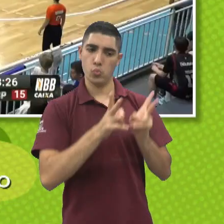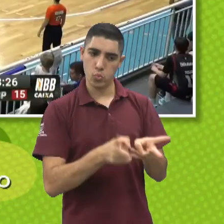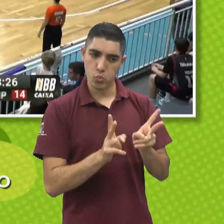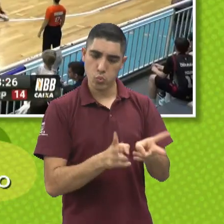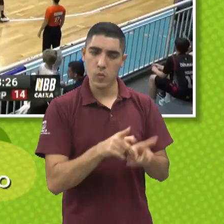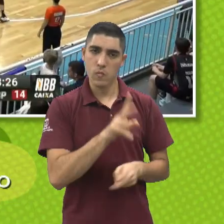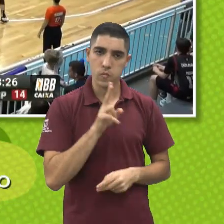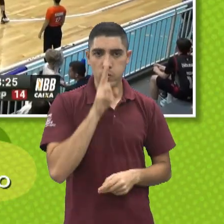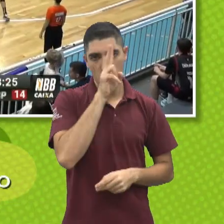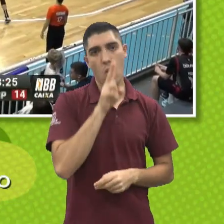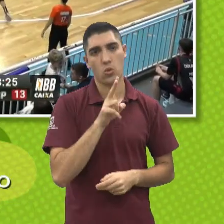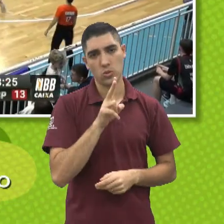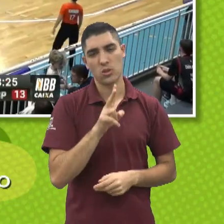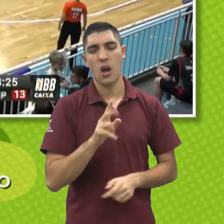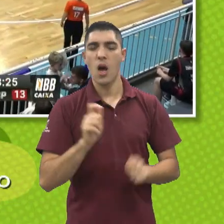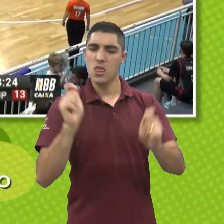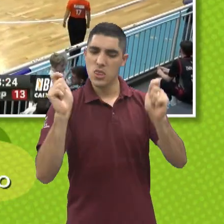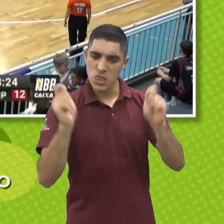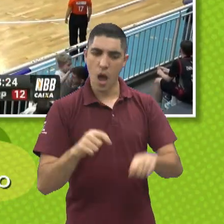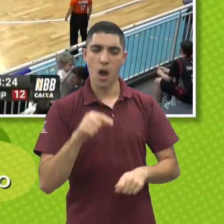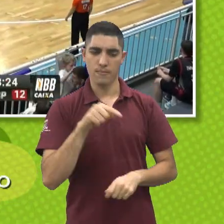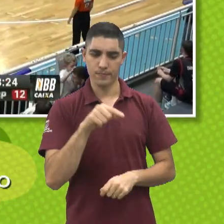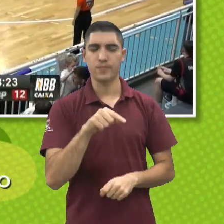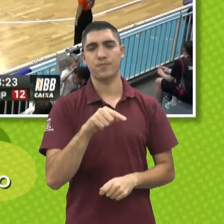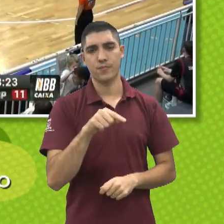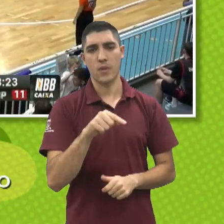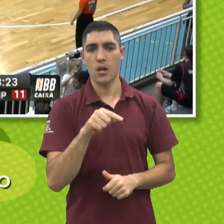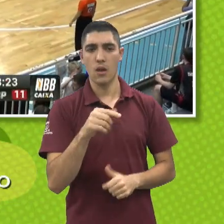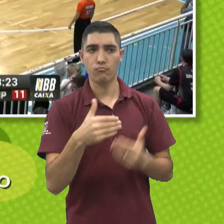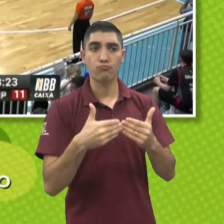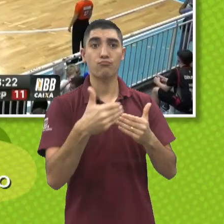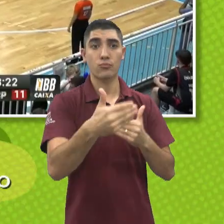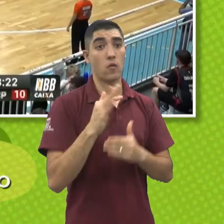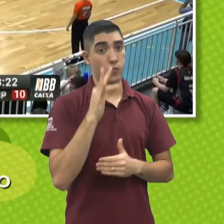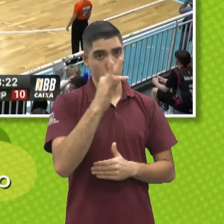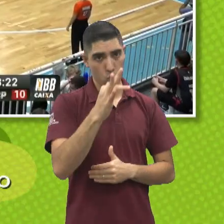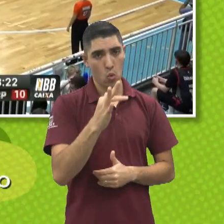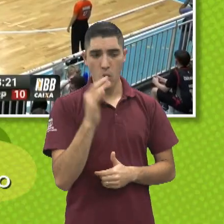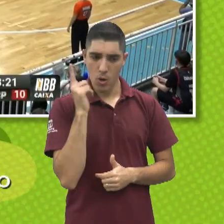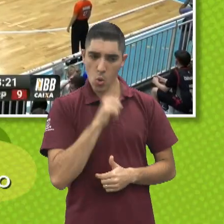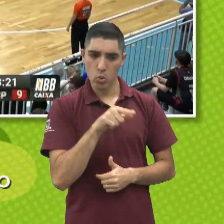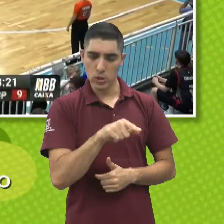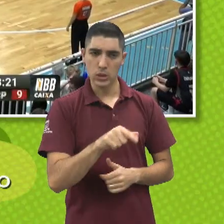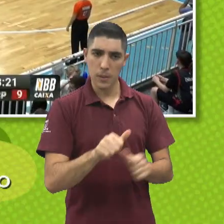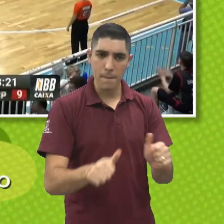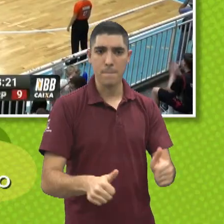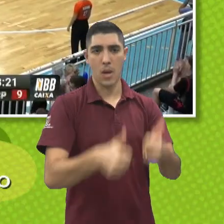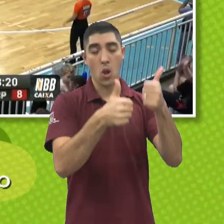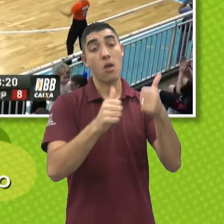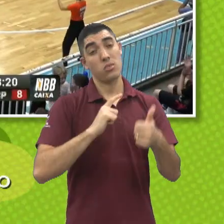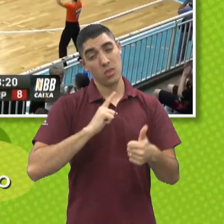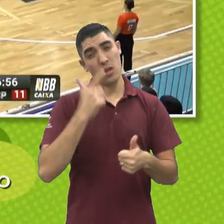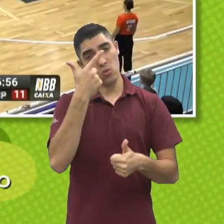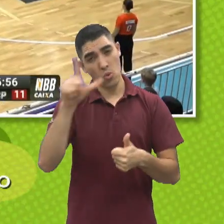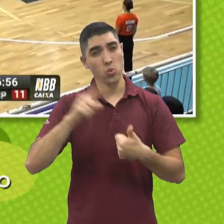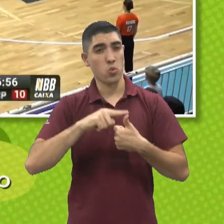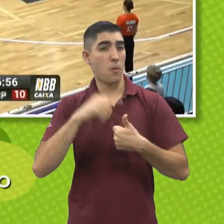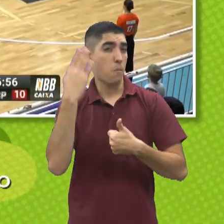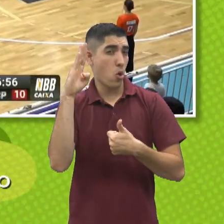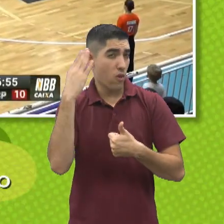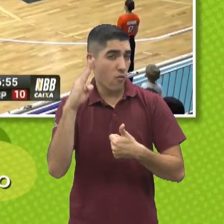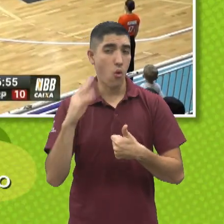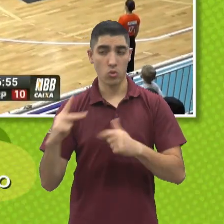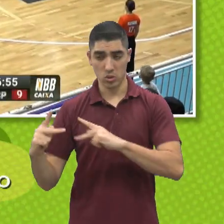nesse time, pode dar resultados no futuro próximo. Vai pegar o Botafogo, que está em baixa, pode vencer, enfim, tem